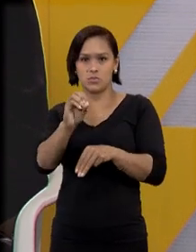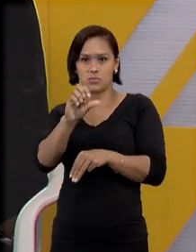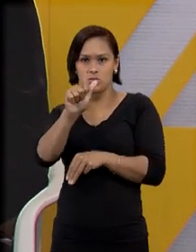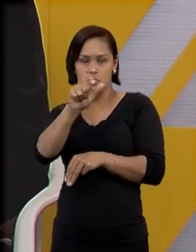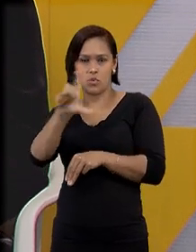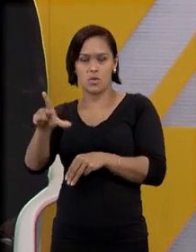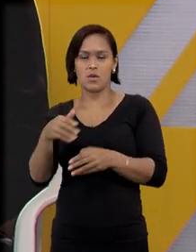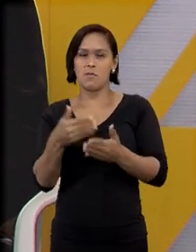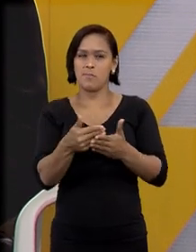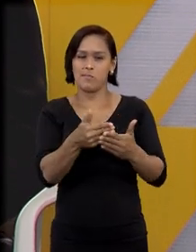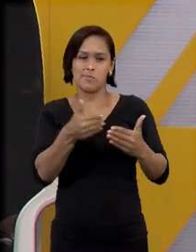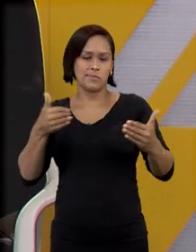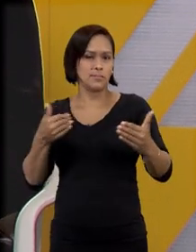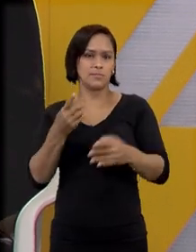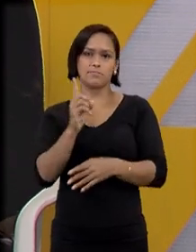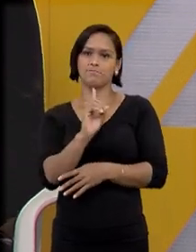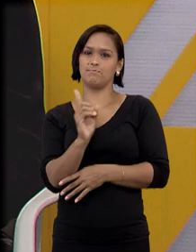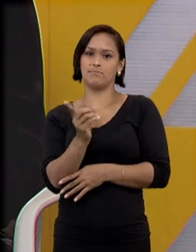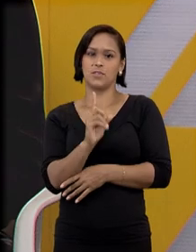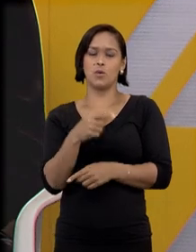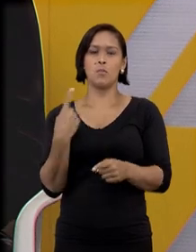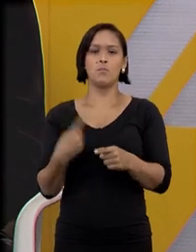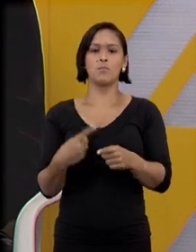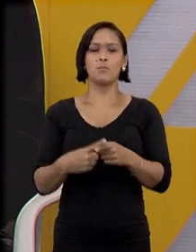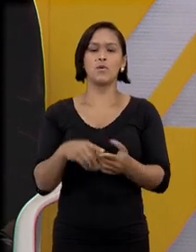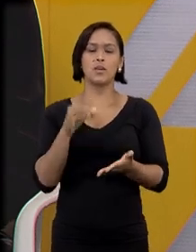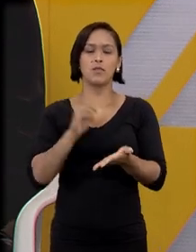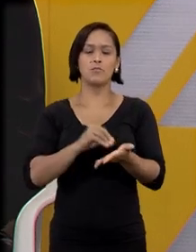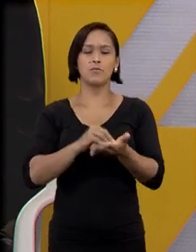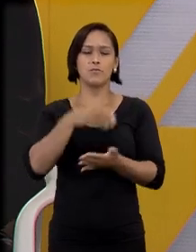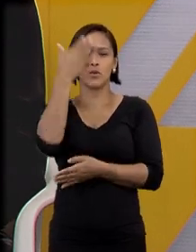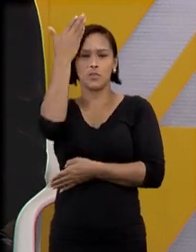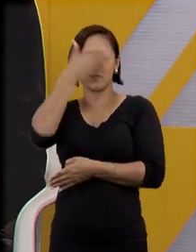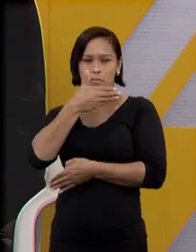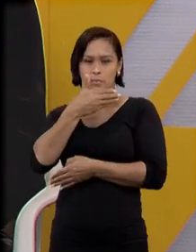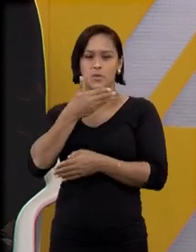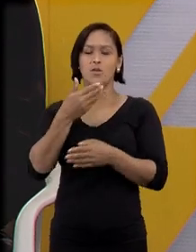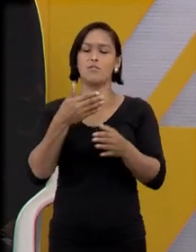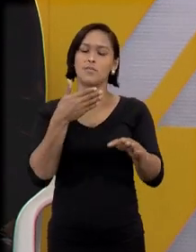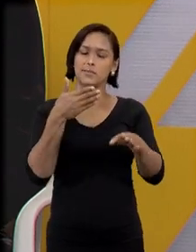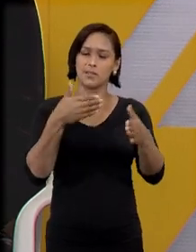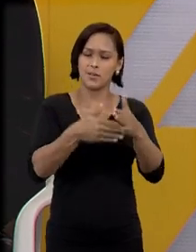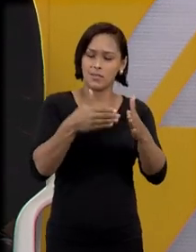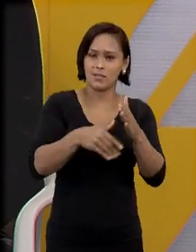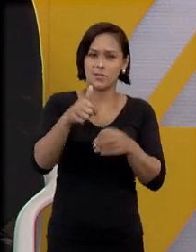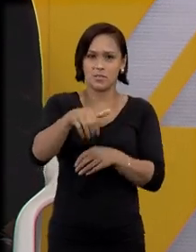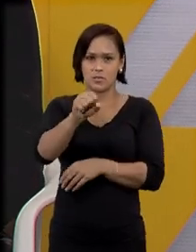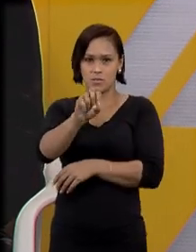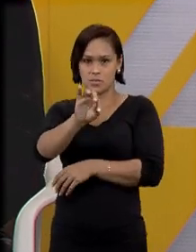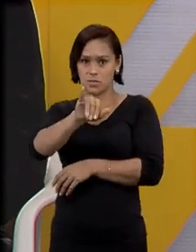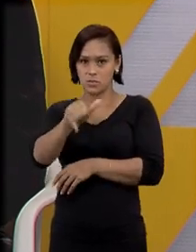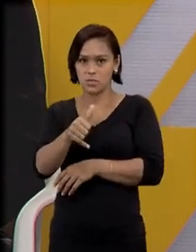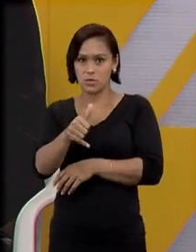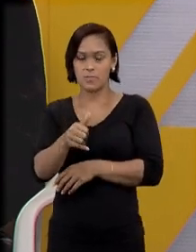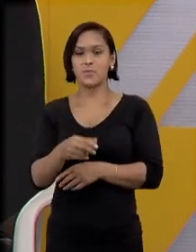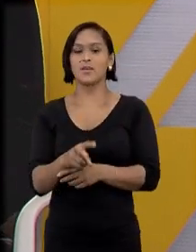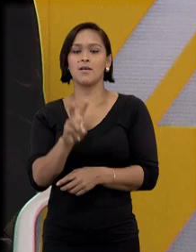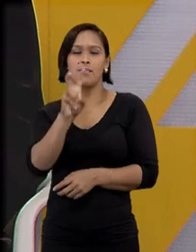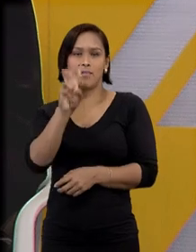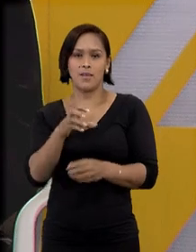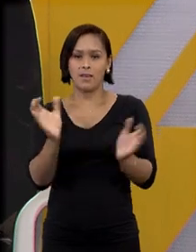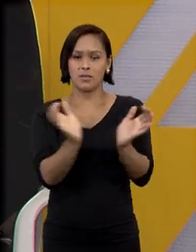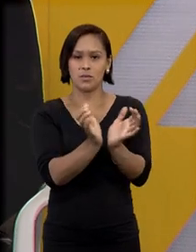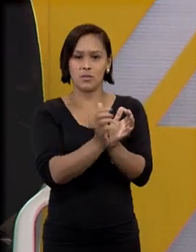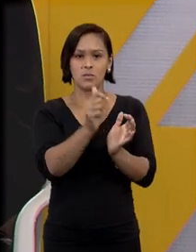ministro Joel Ilan Paciornik não reconheceu a presença de elementos que justificassem a intervenção do STJ. E